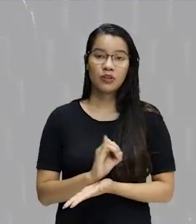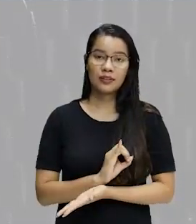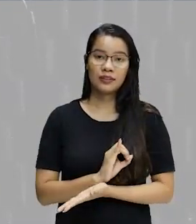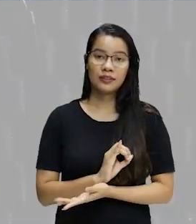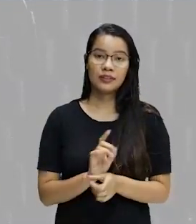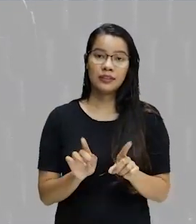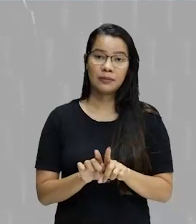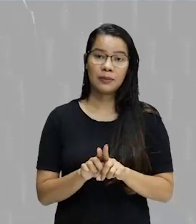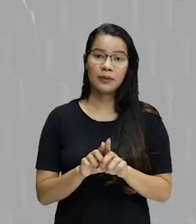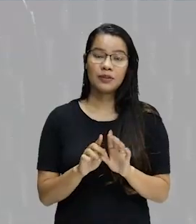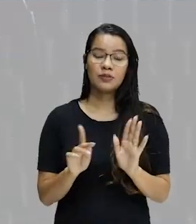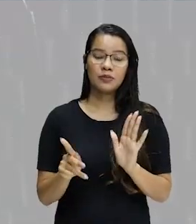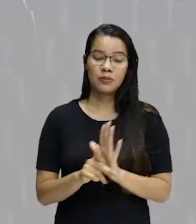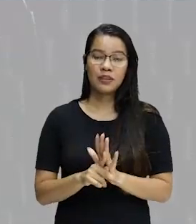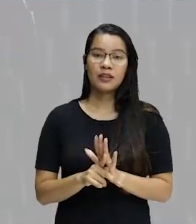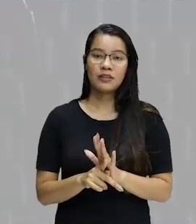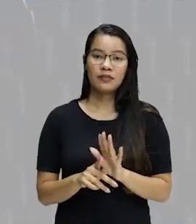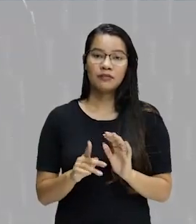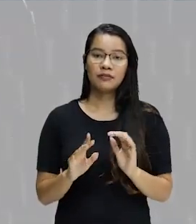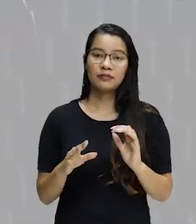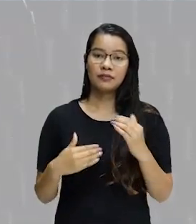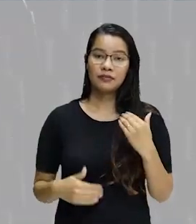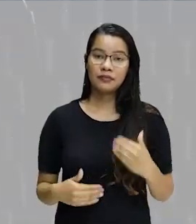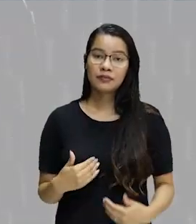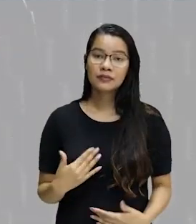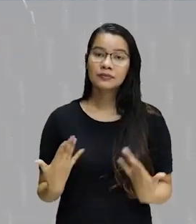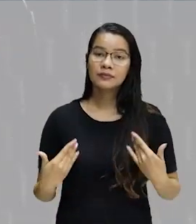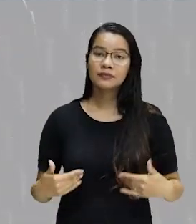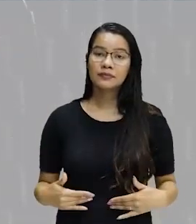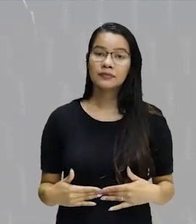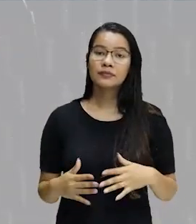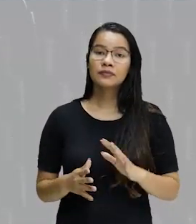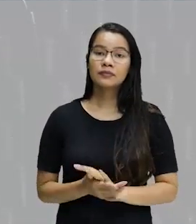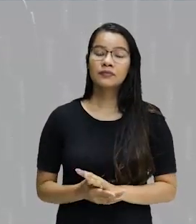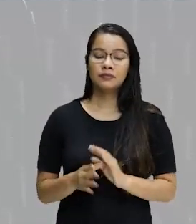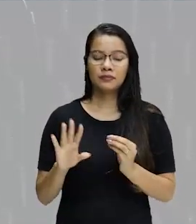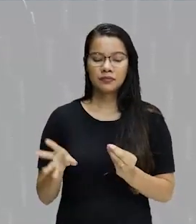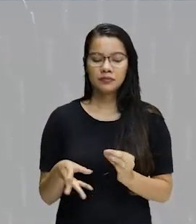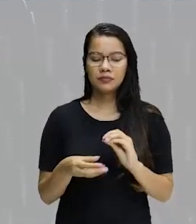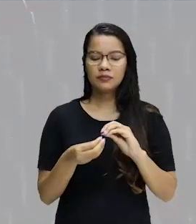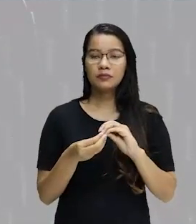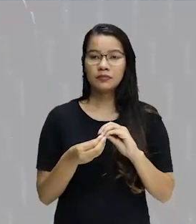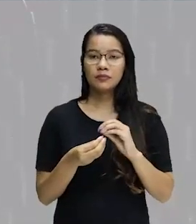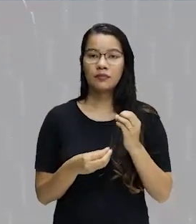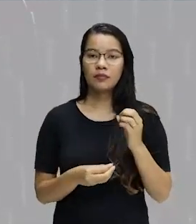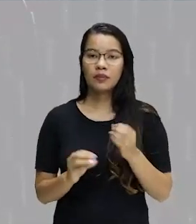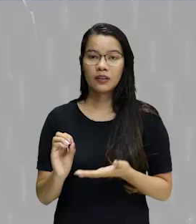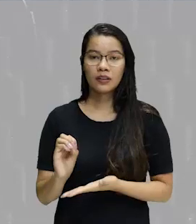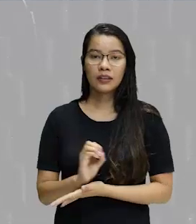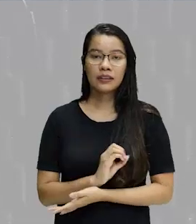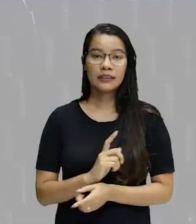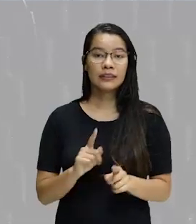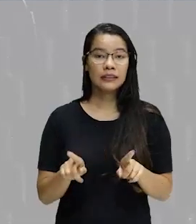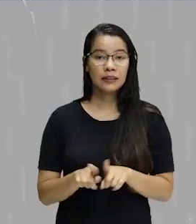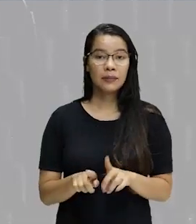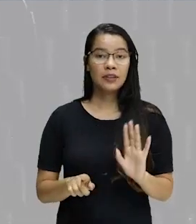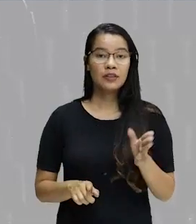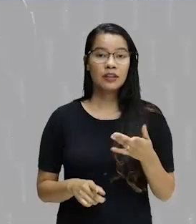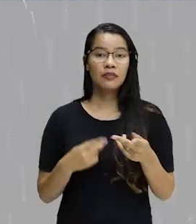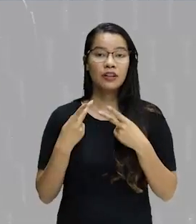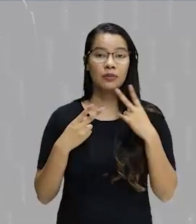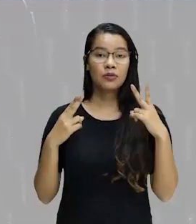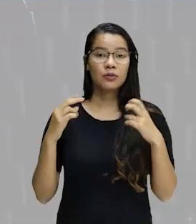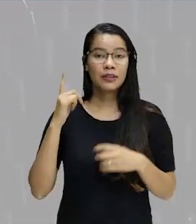as propriedades físicas dos compostos orgânicos. Também já trabalhamos a ideia